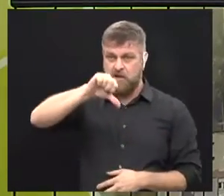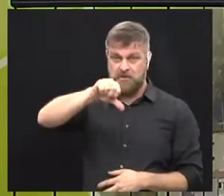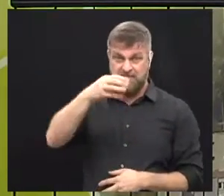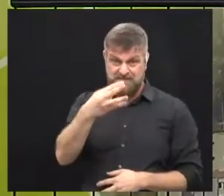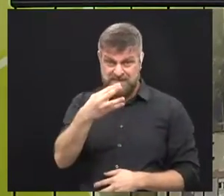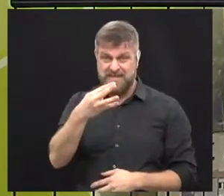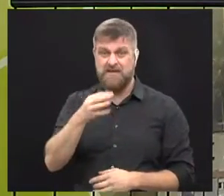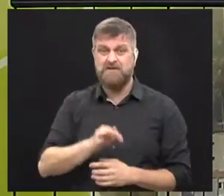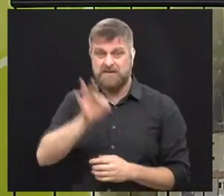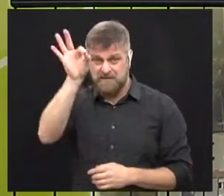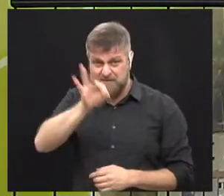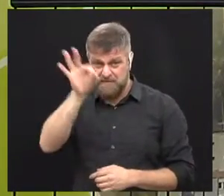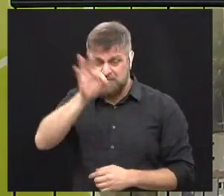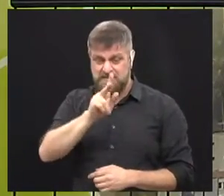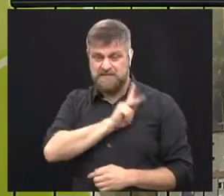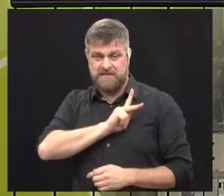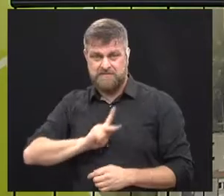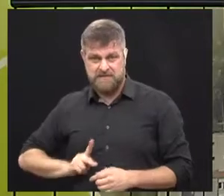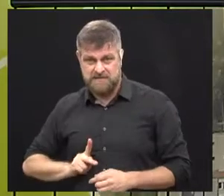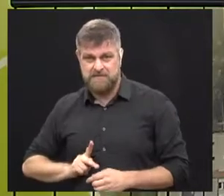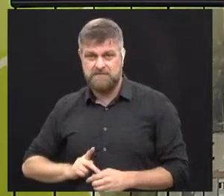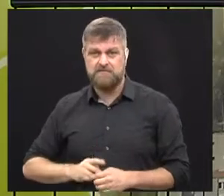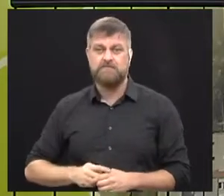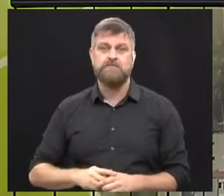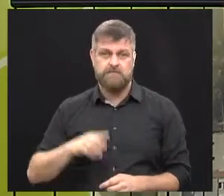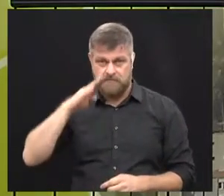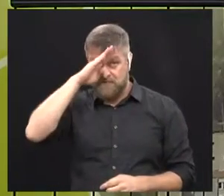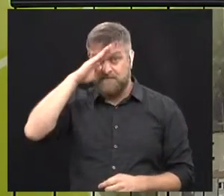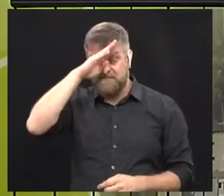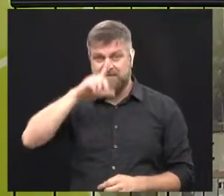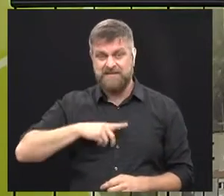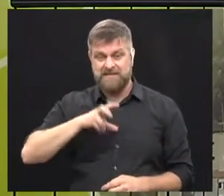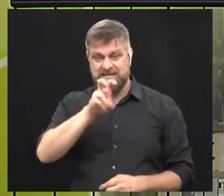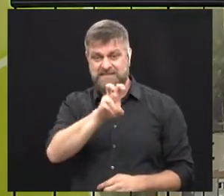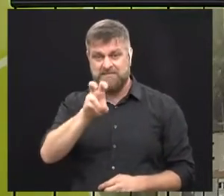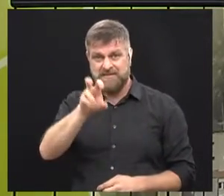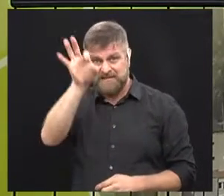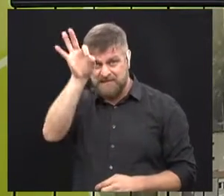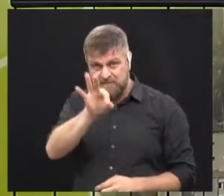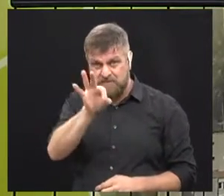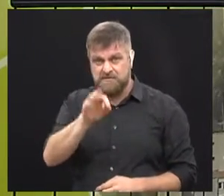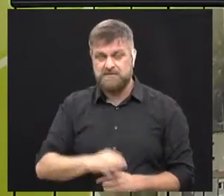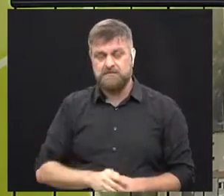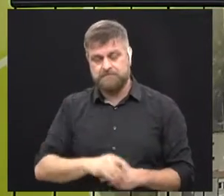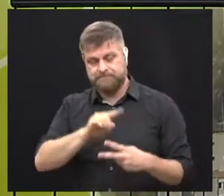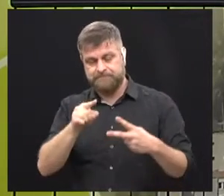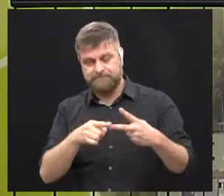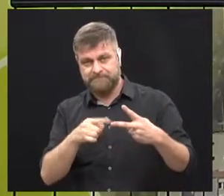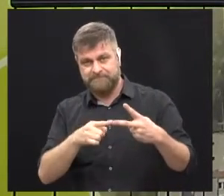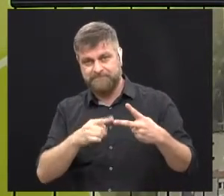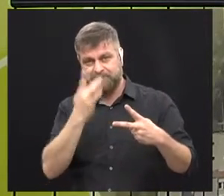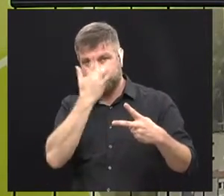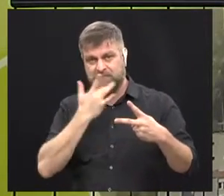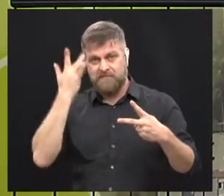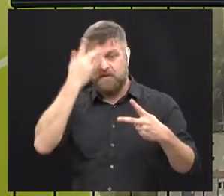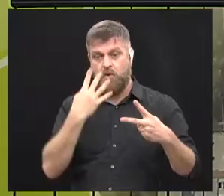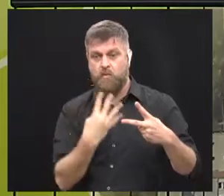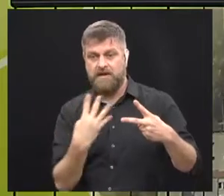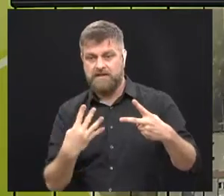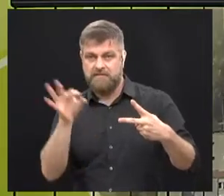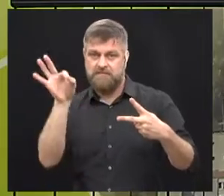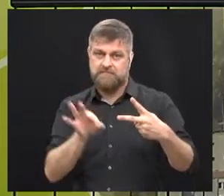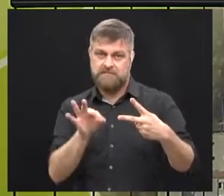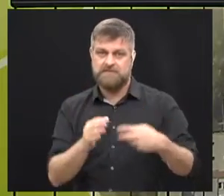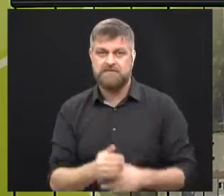presidente, 94% das urnas apuradas, Bolsonaro tem 55%, Fernando Haddad, do PT,